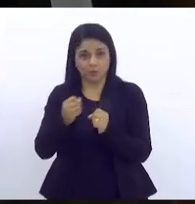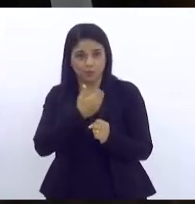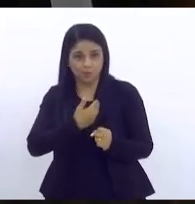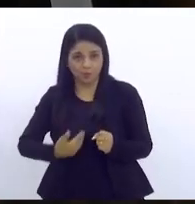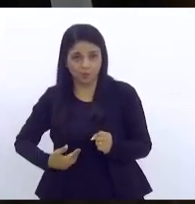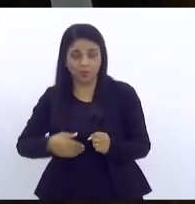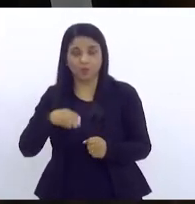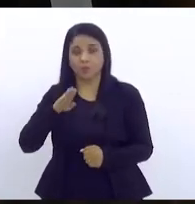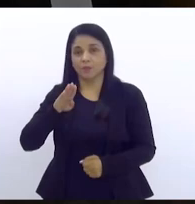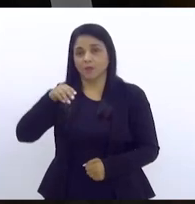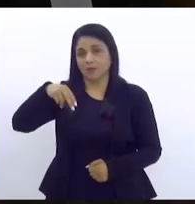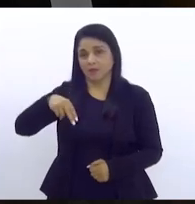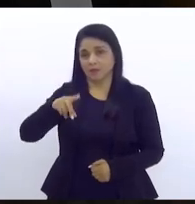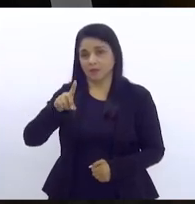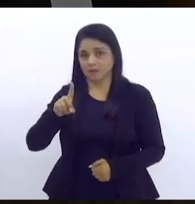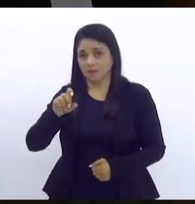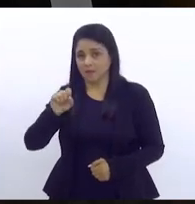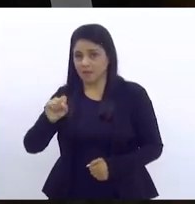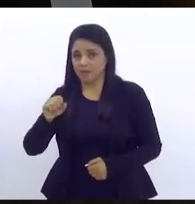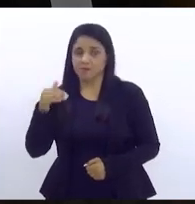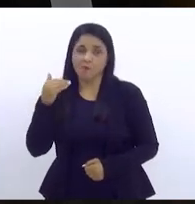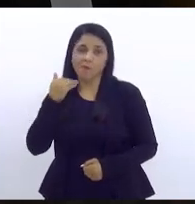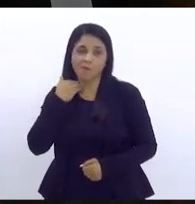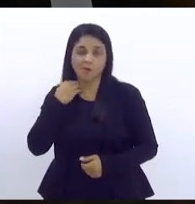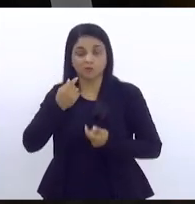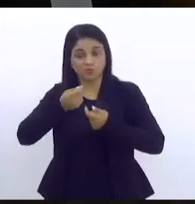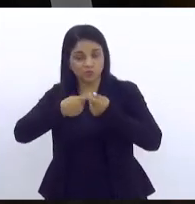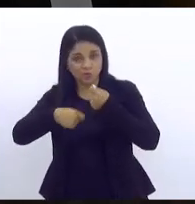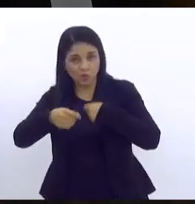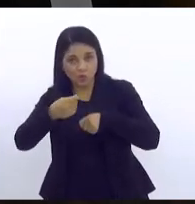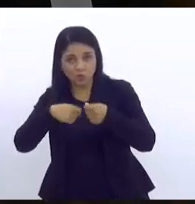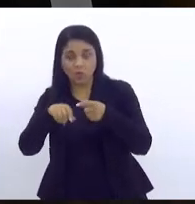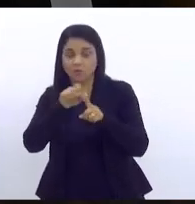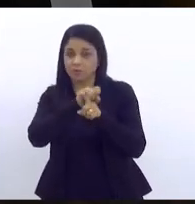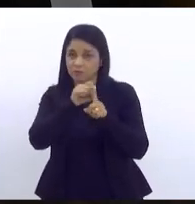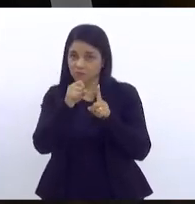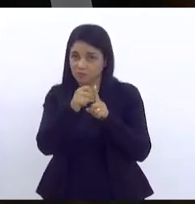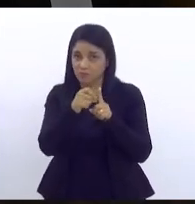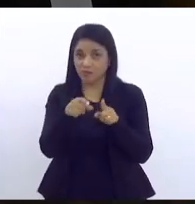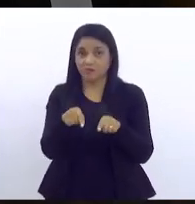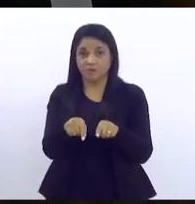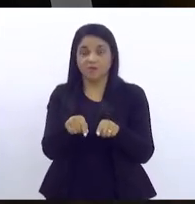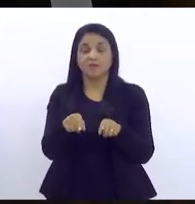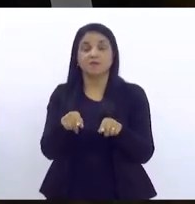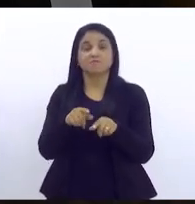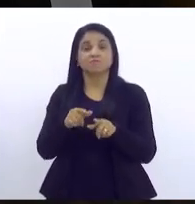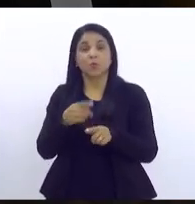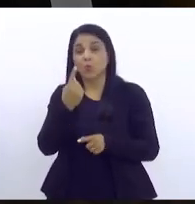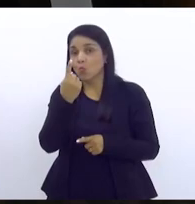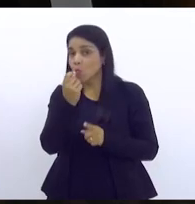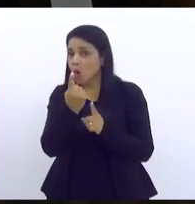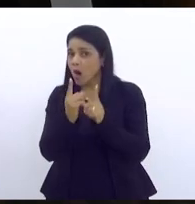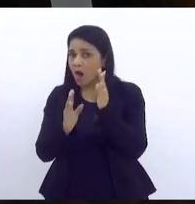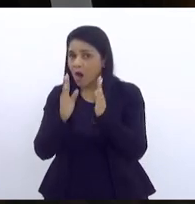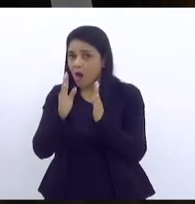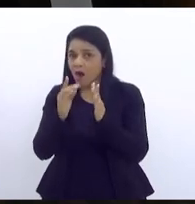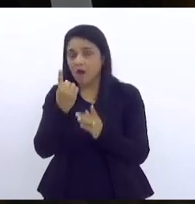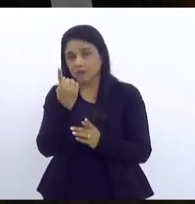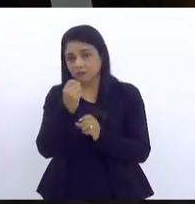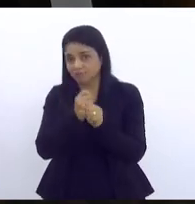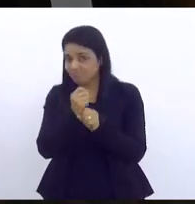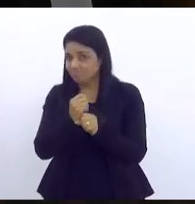BNDS que é um banco de previsão Econômica mas também social um ano para exercício público é pouco né Passa